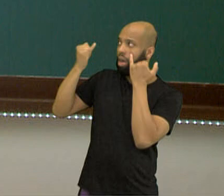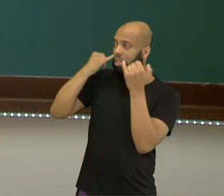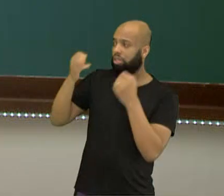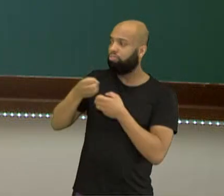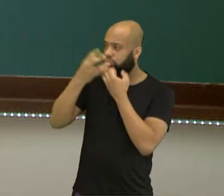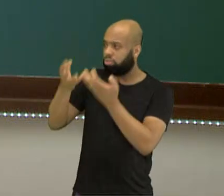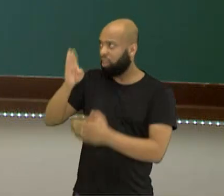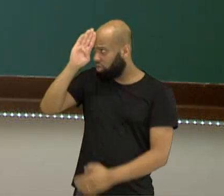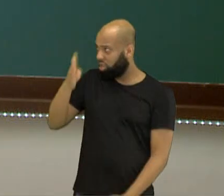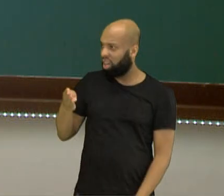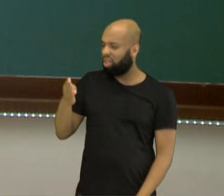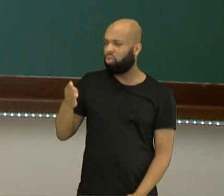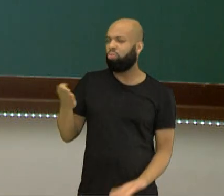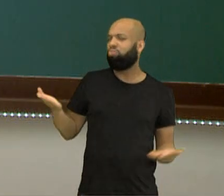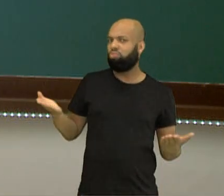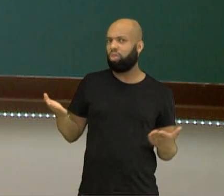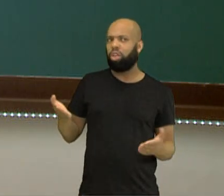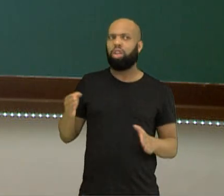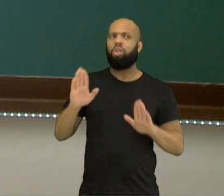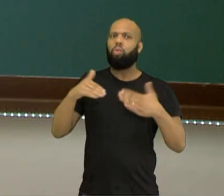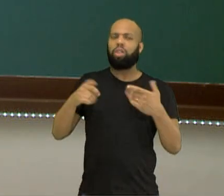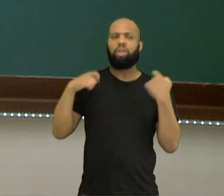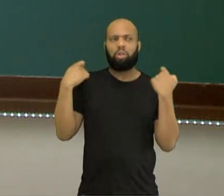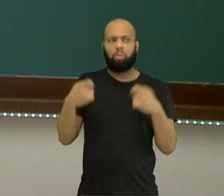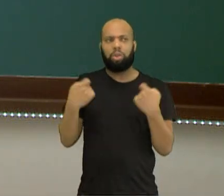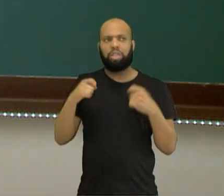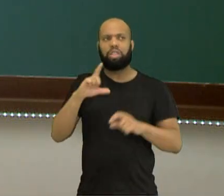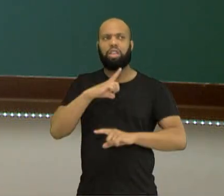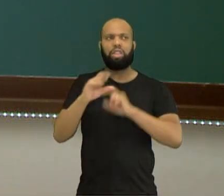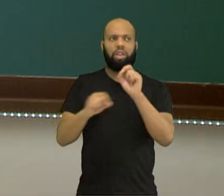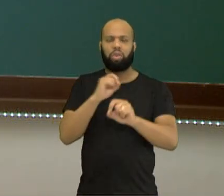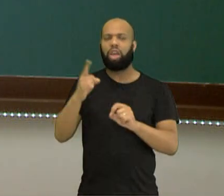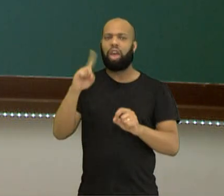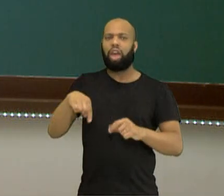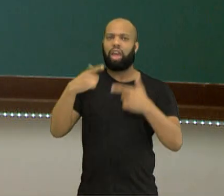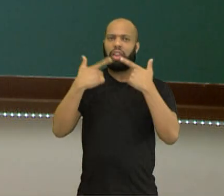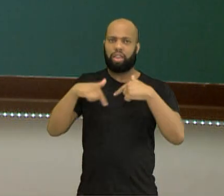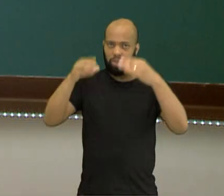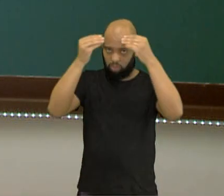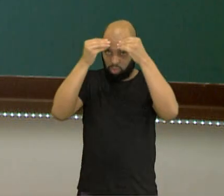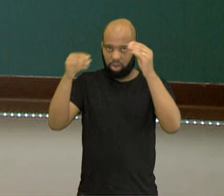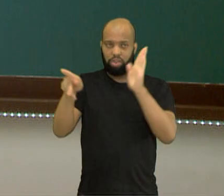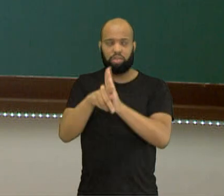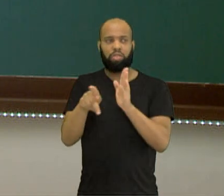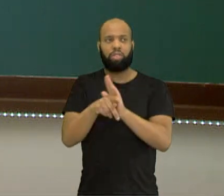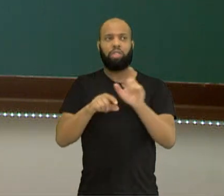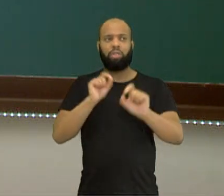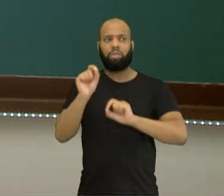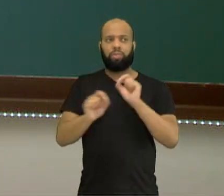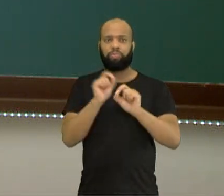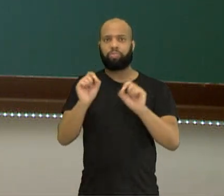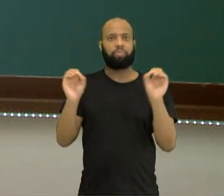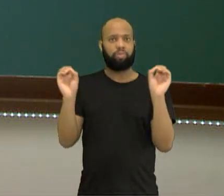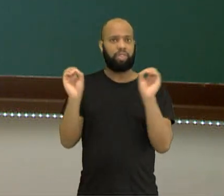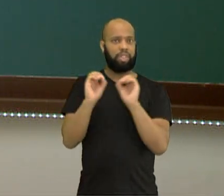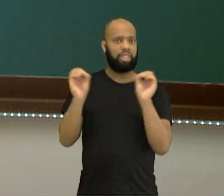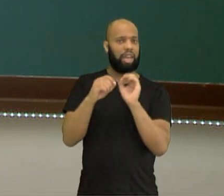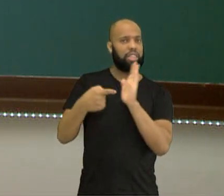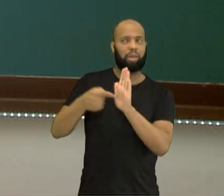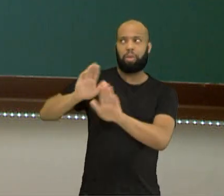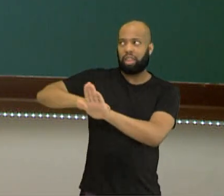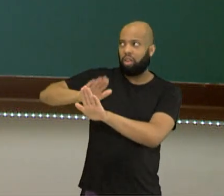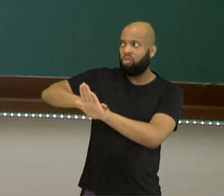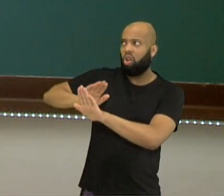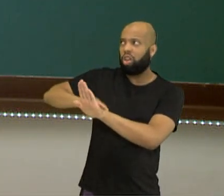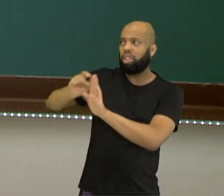ser direto, não tem que ter uma linguagem sem ser